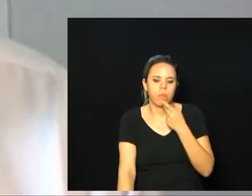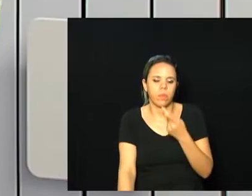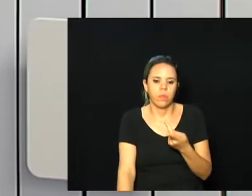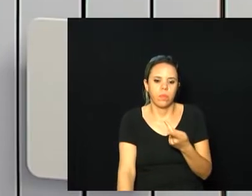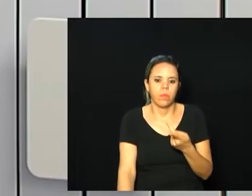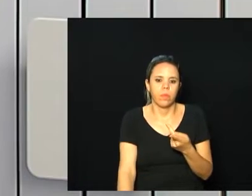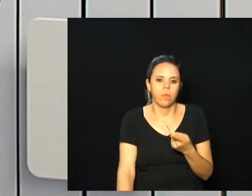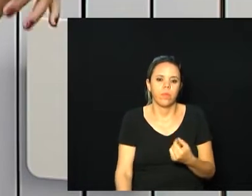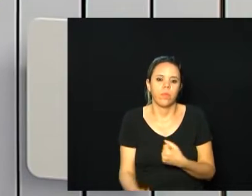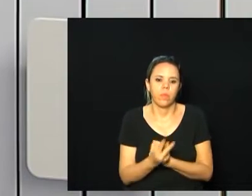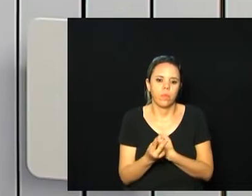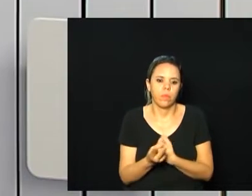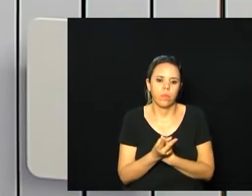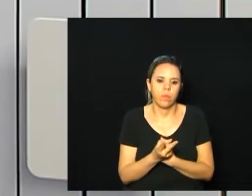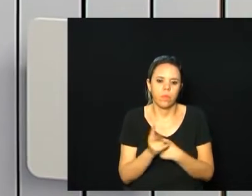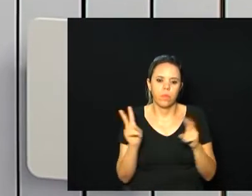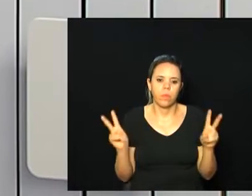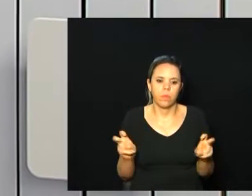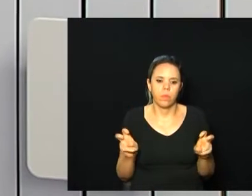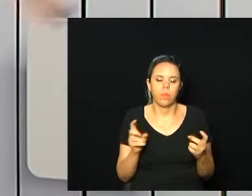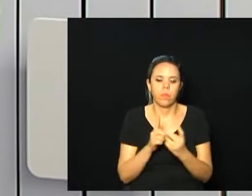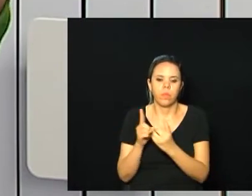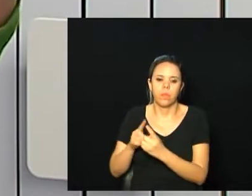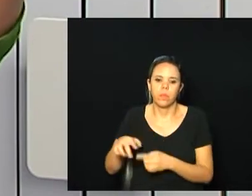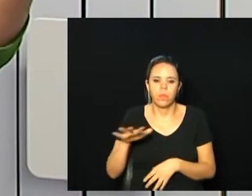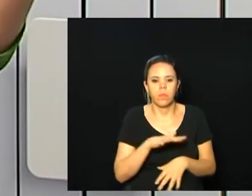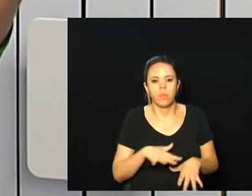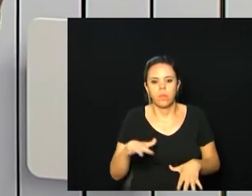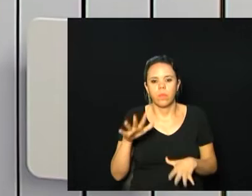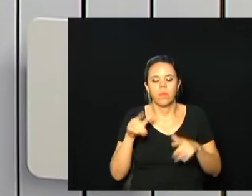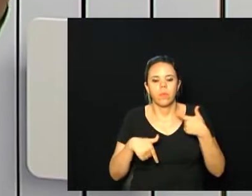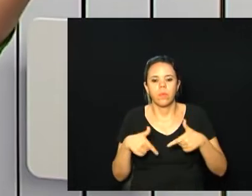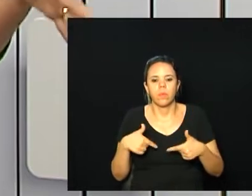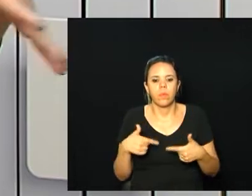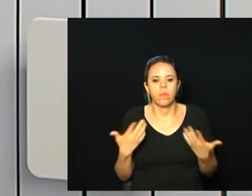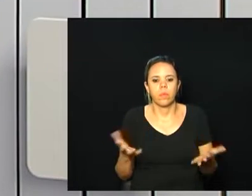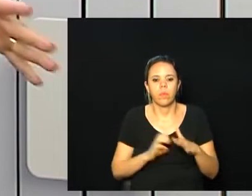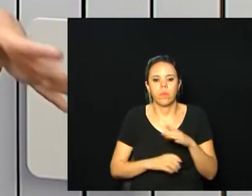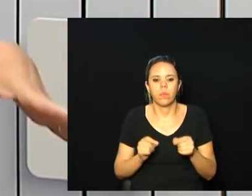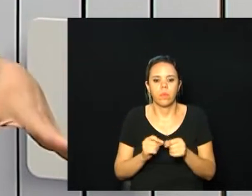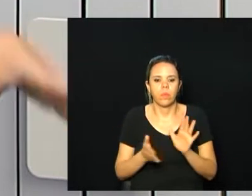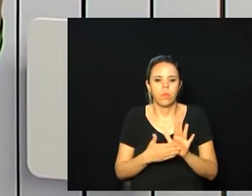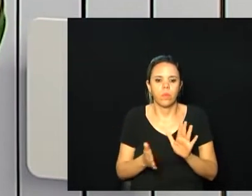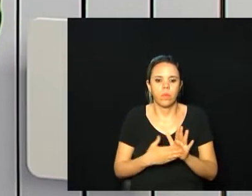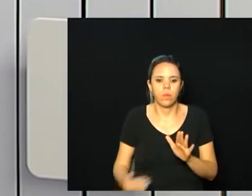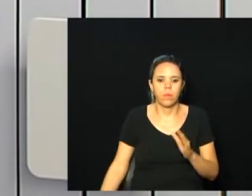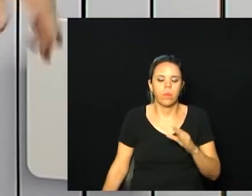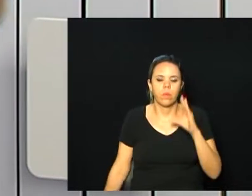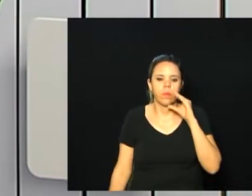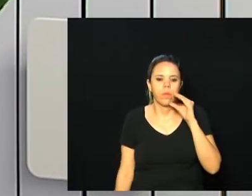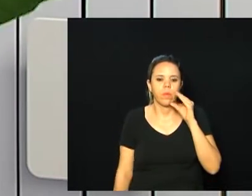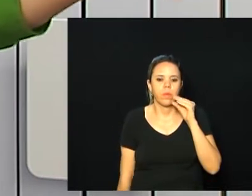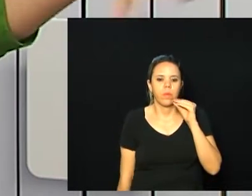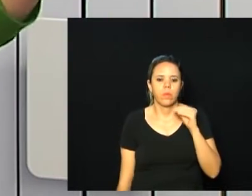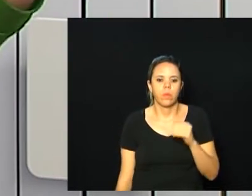de autocuidado, mas em relação aos serviços, né, no ambiente de trabalho, o que a empresa deve oferecer para aquele colaborador?